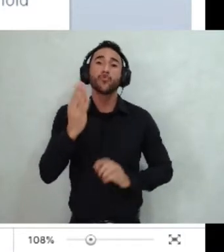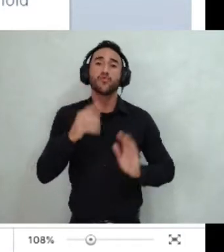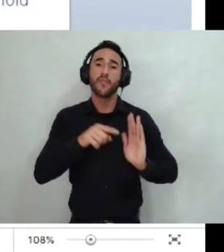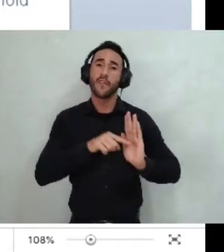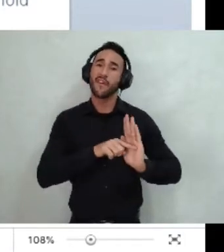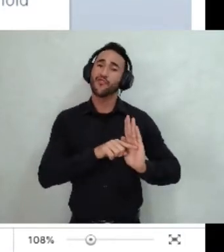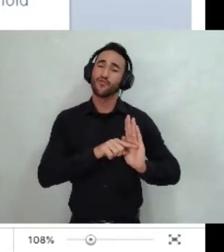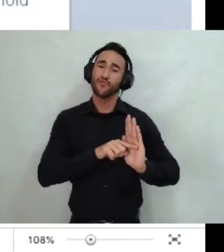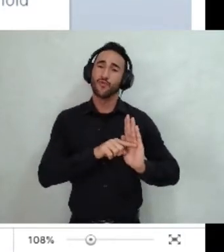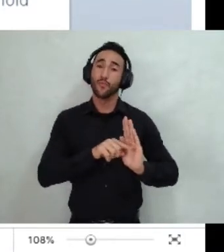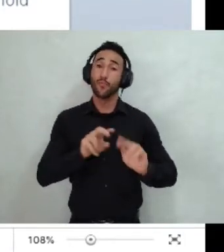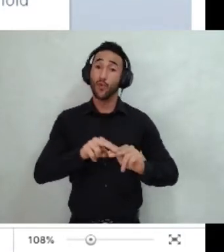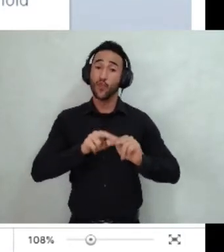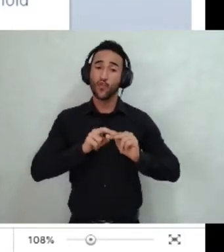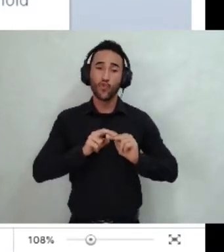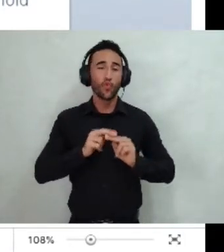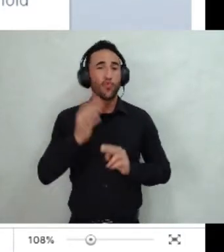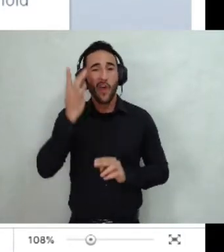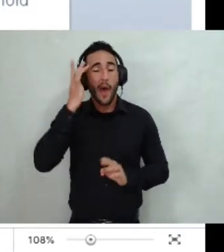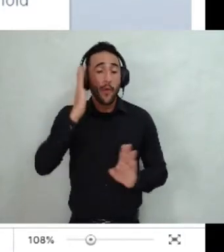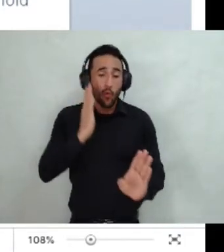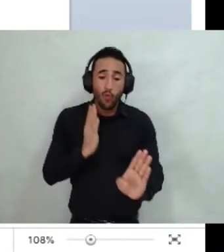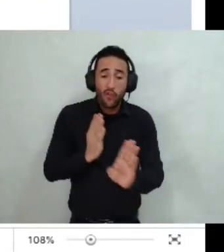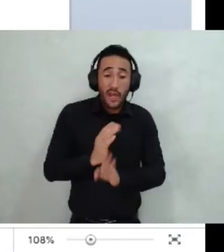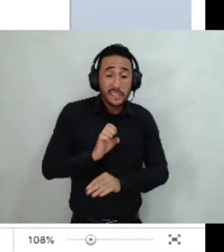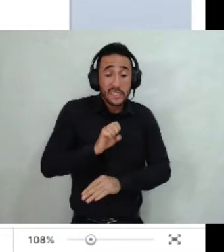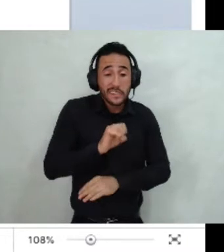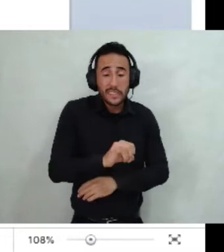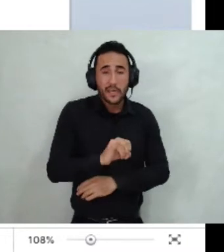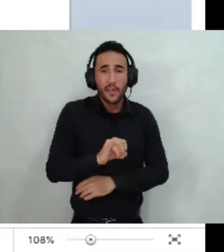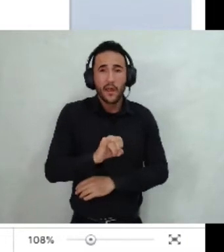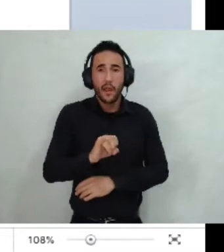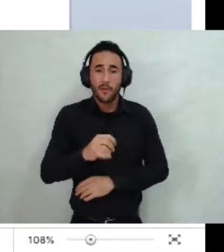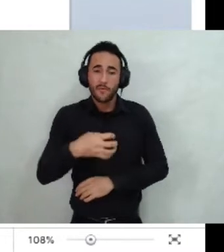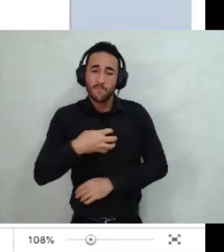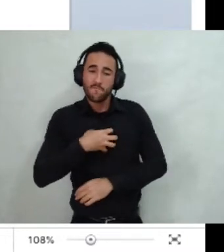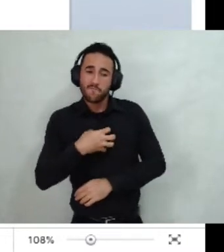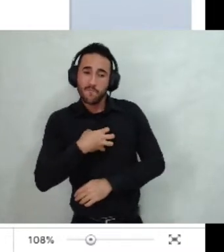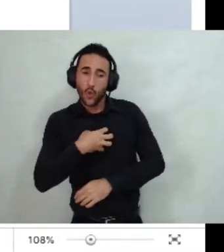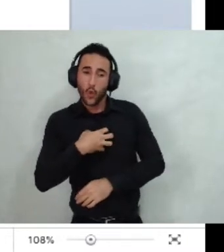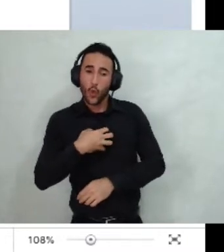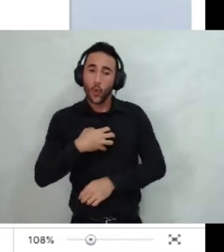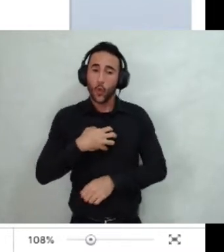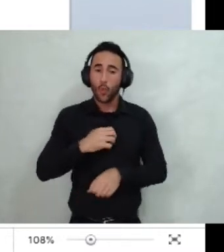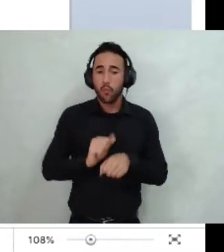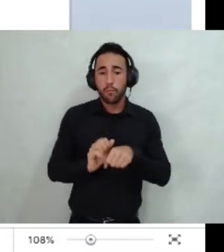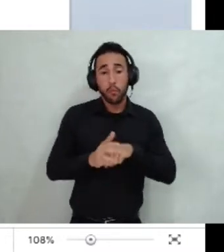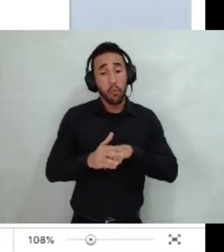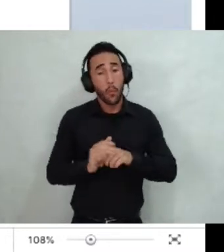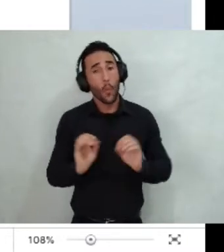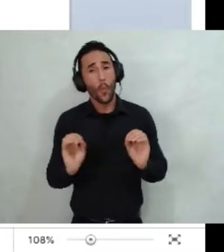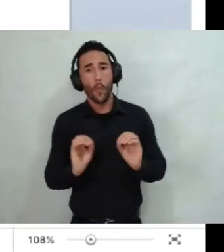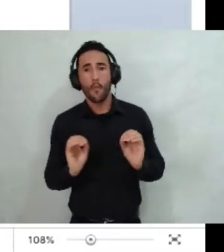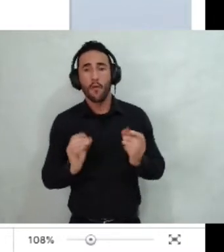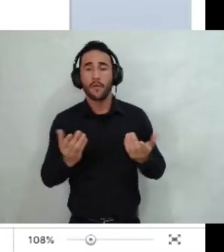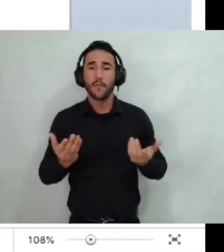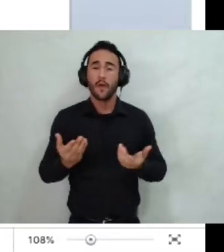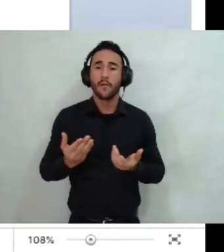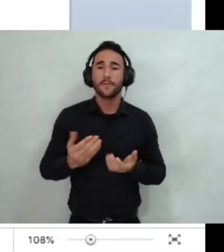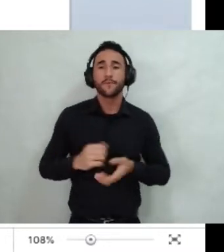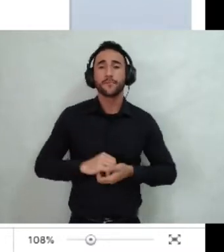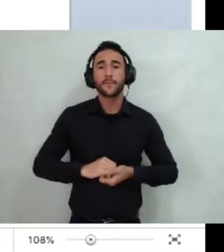identificar se esse paciente teve infecção por Covid ou não. E, classicamente, então, a partir da primeira